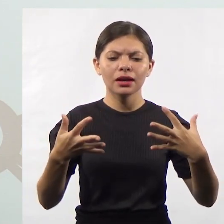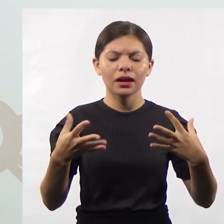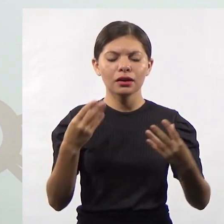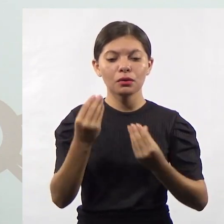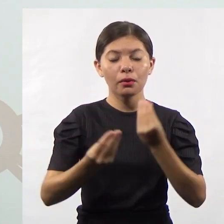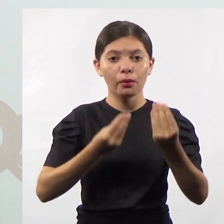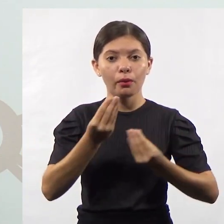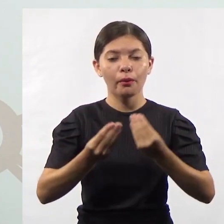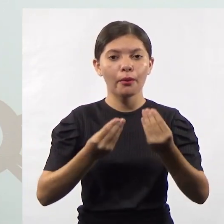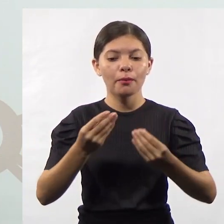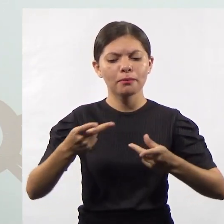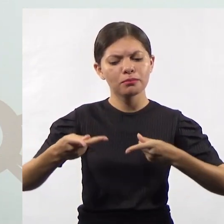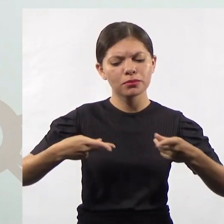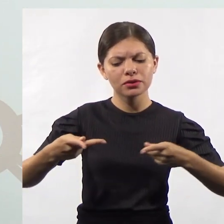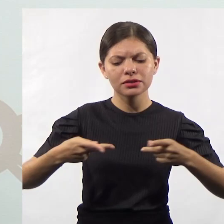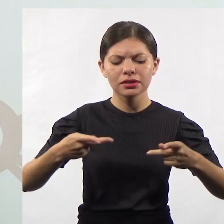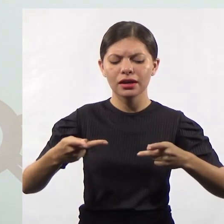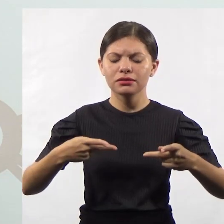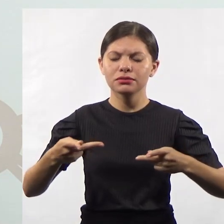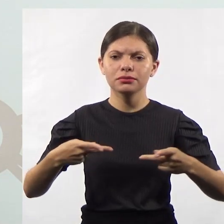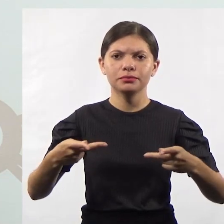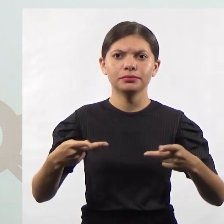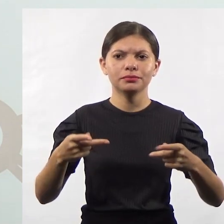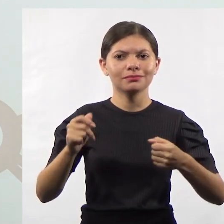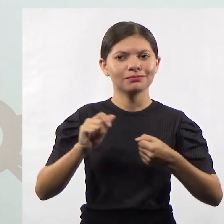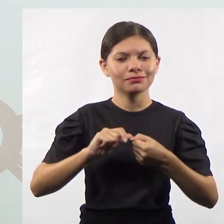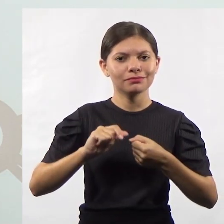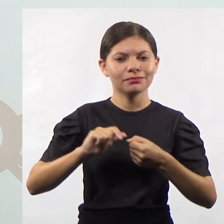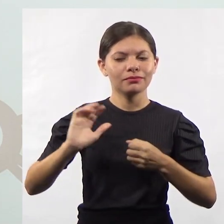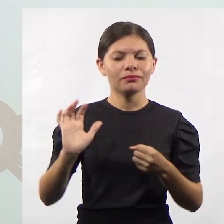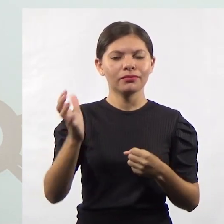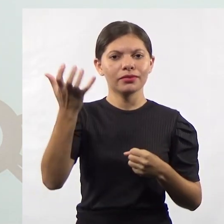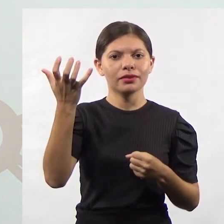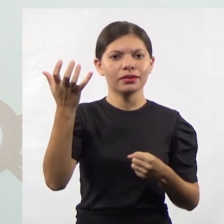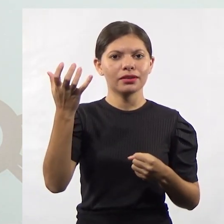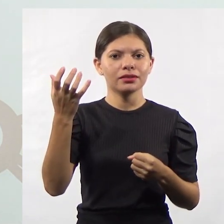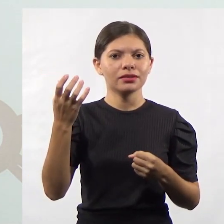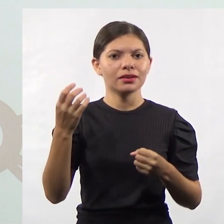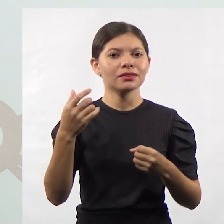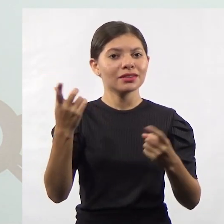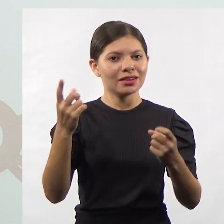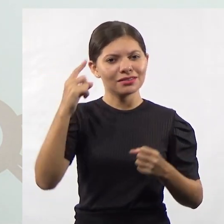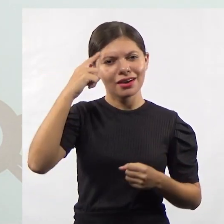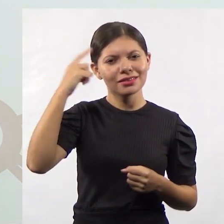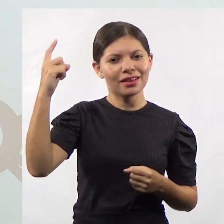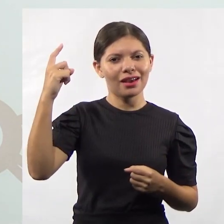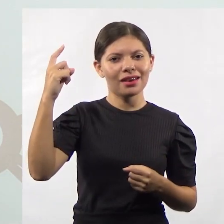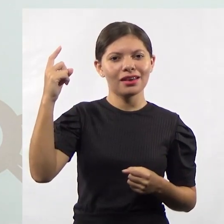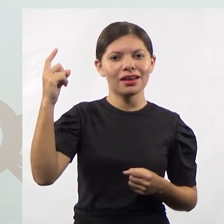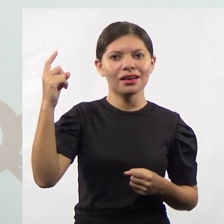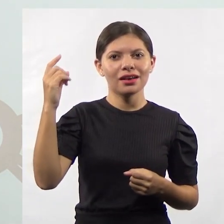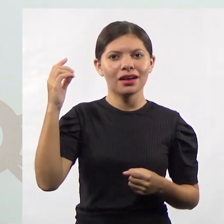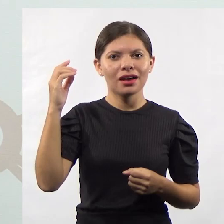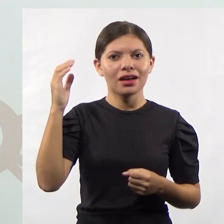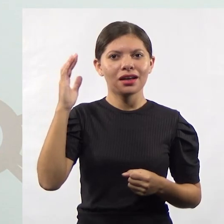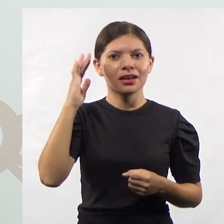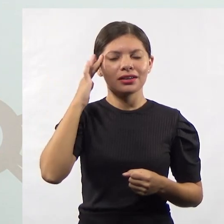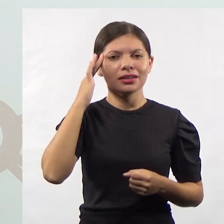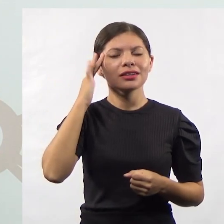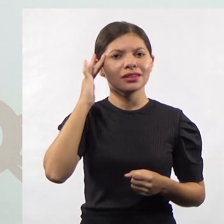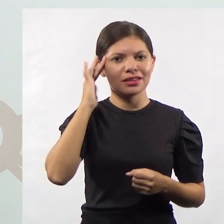esse processo, como que esse processo se realiza. Então, acho que vocês já capturaram aí a ideia e já sabem qual